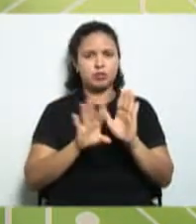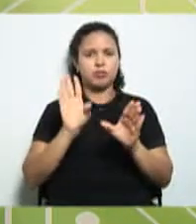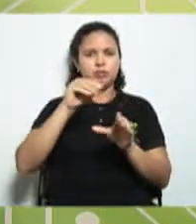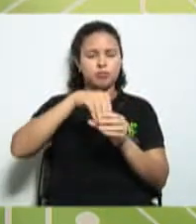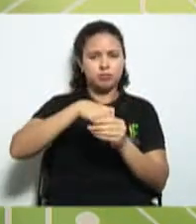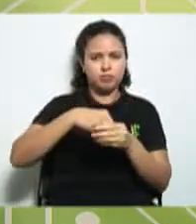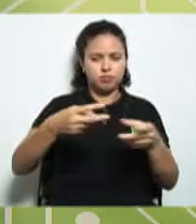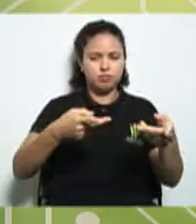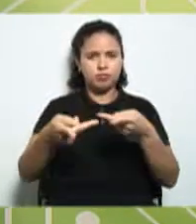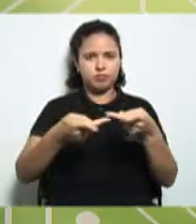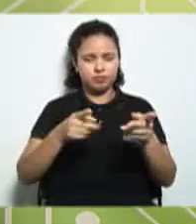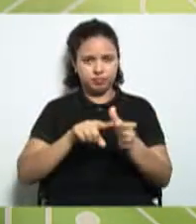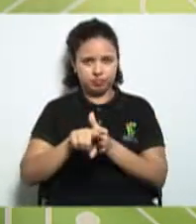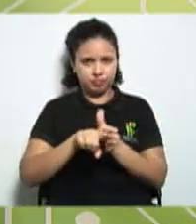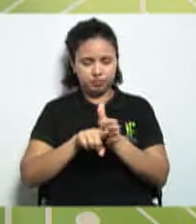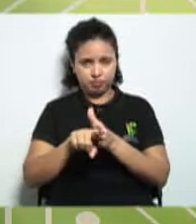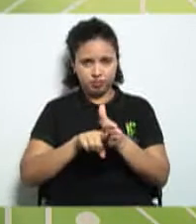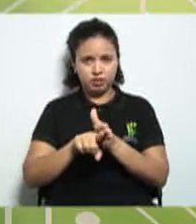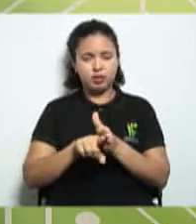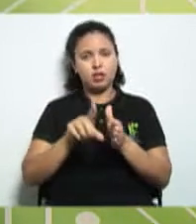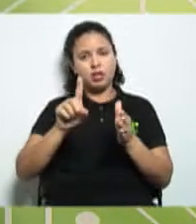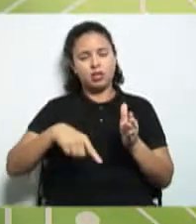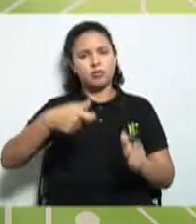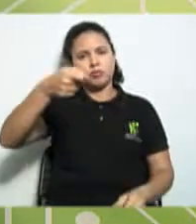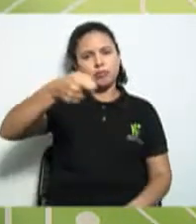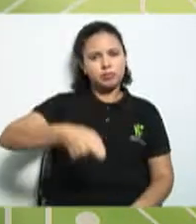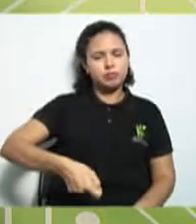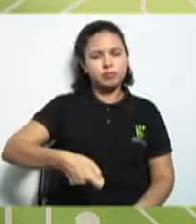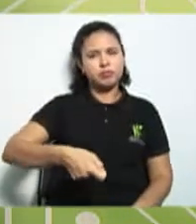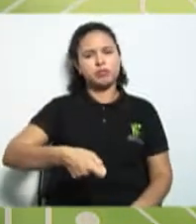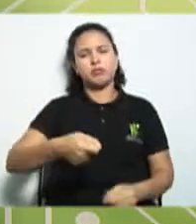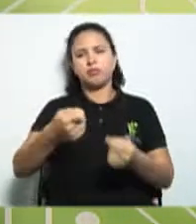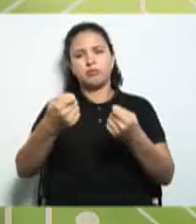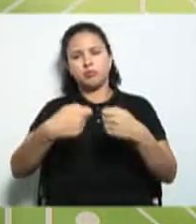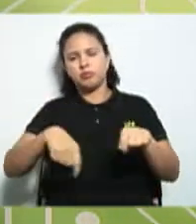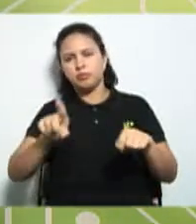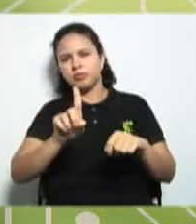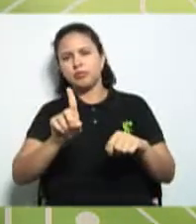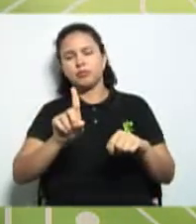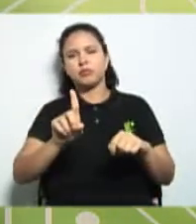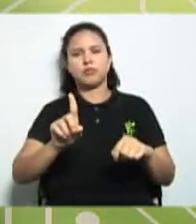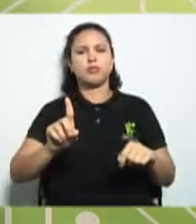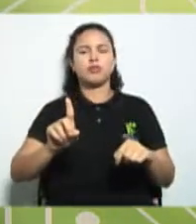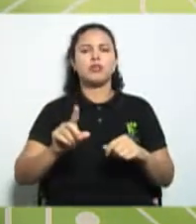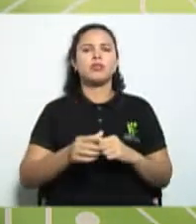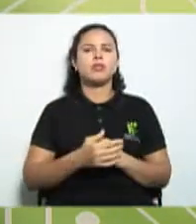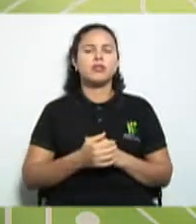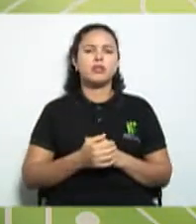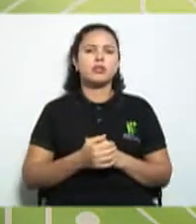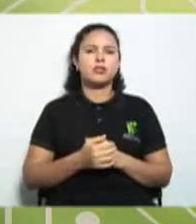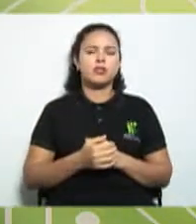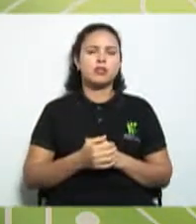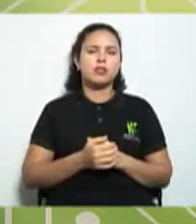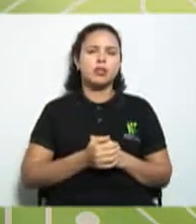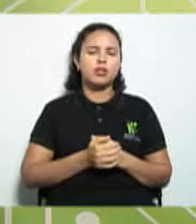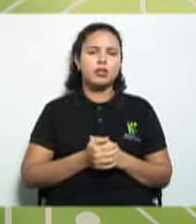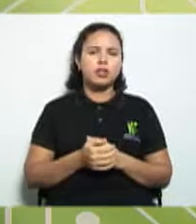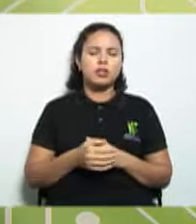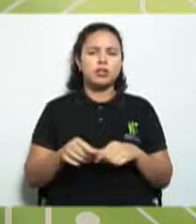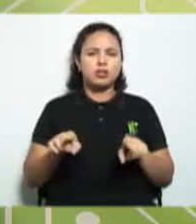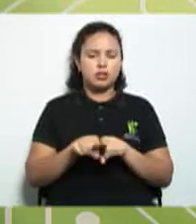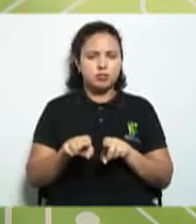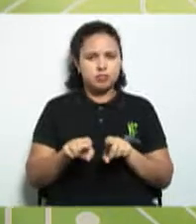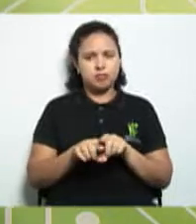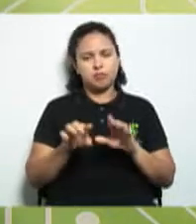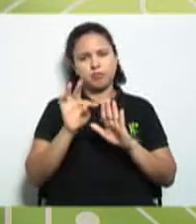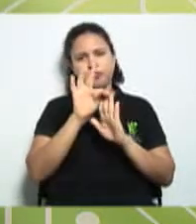um projeto de pesquisa. Elementos obrigatórios, não obrigatórios, né? Aqueles pré-textuais,